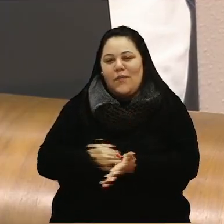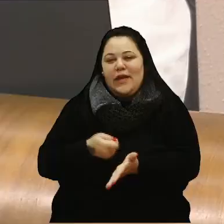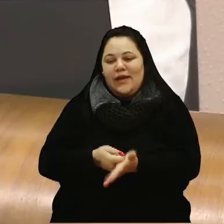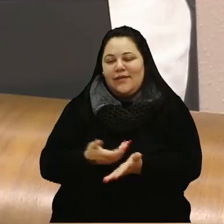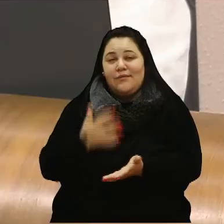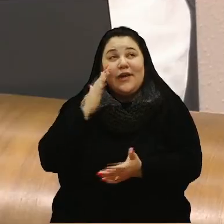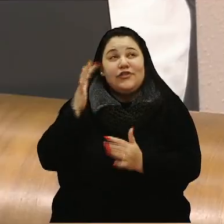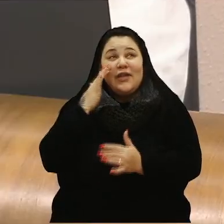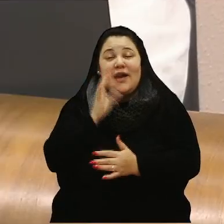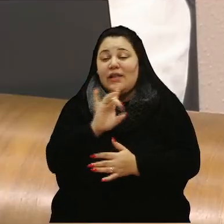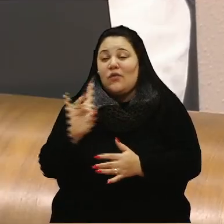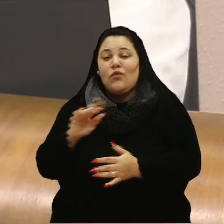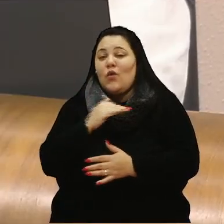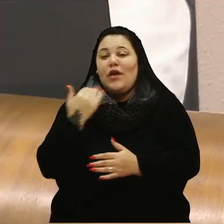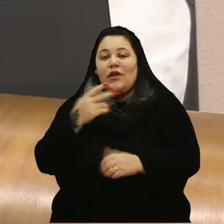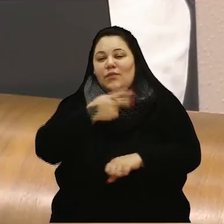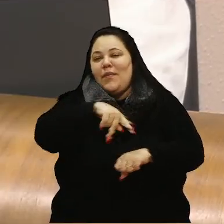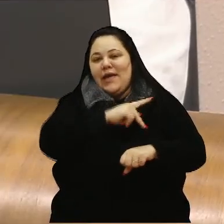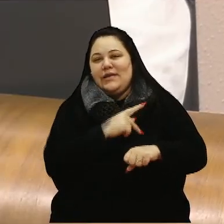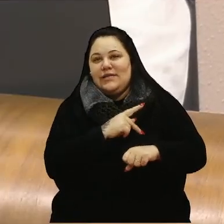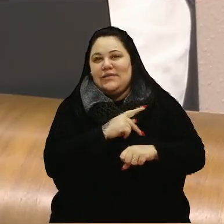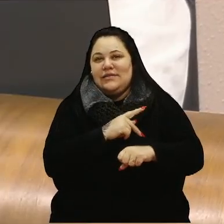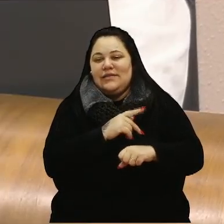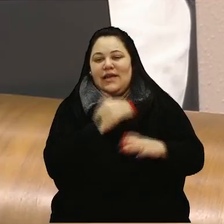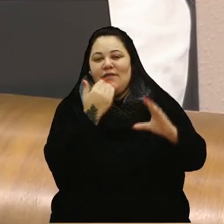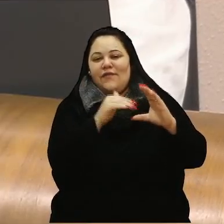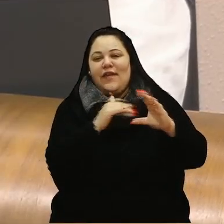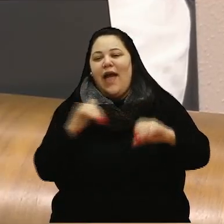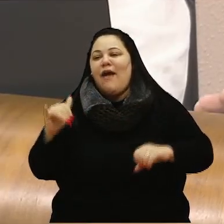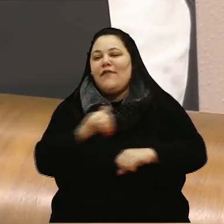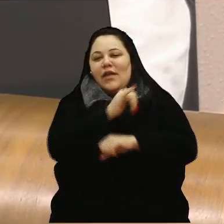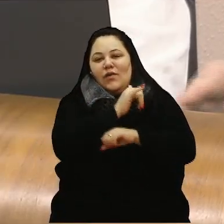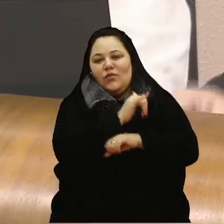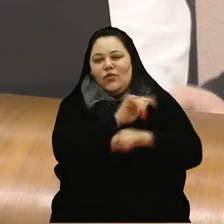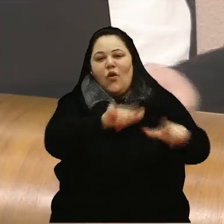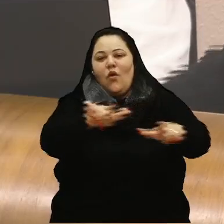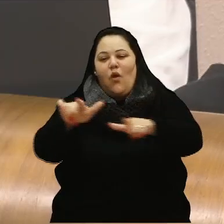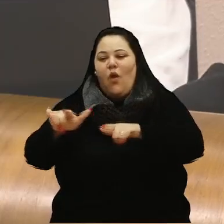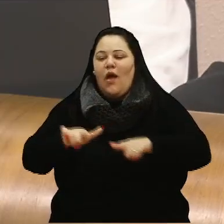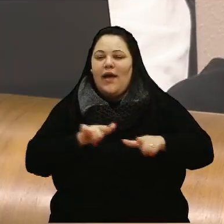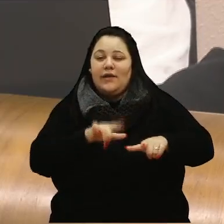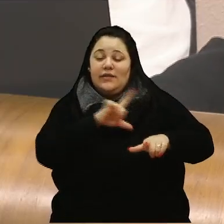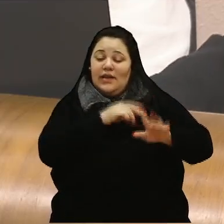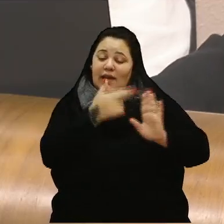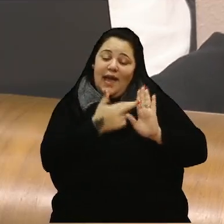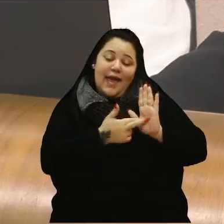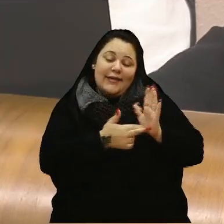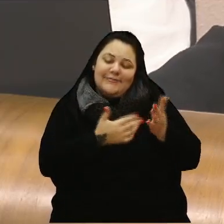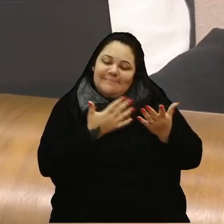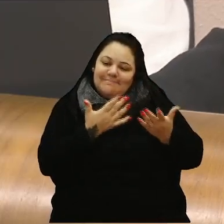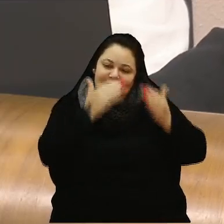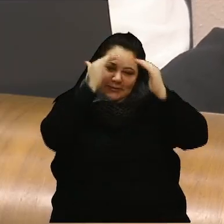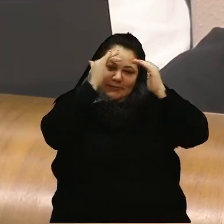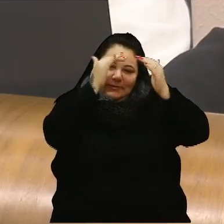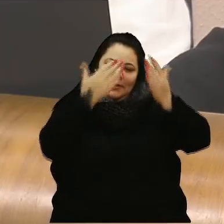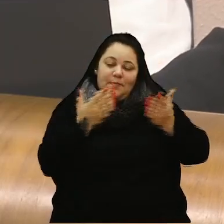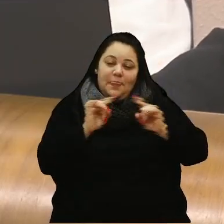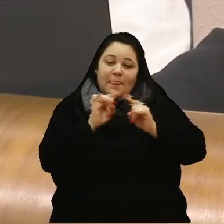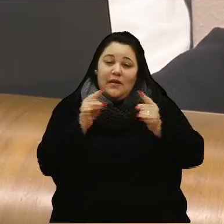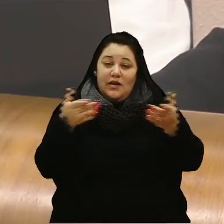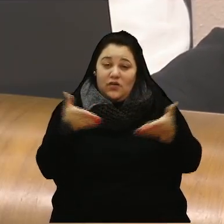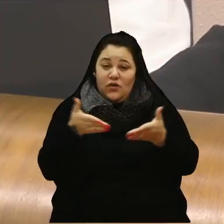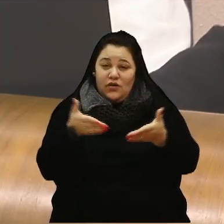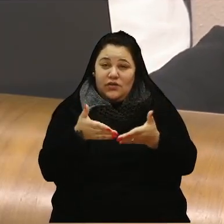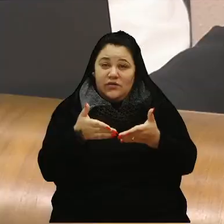morrer num país, aí tu vai ter que mandar avião para todo que é lado, né? Então, acho que existem regras e regras. Agora, o que o governo da